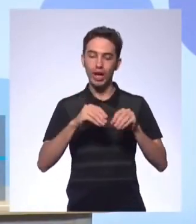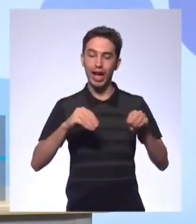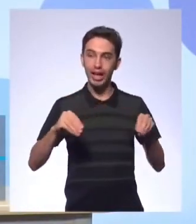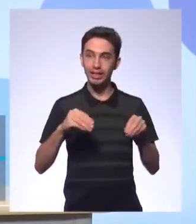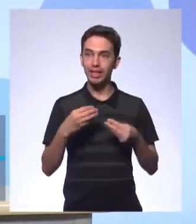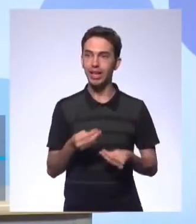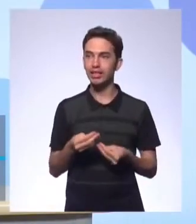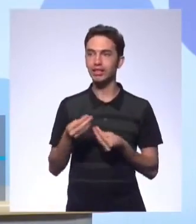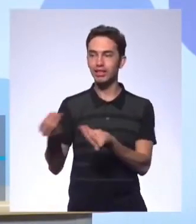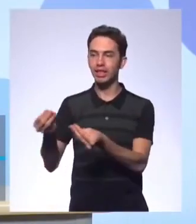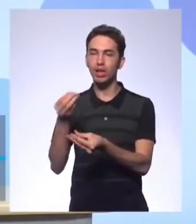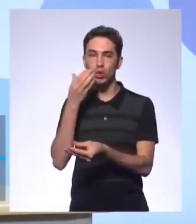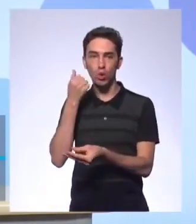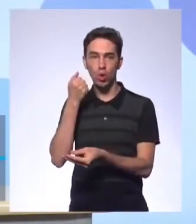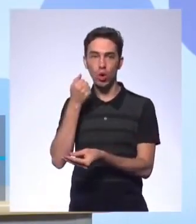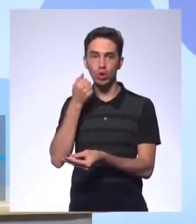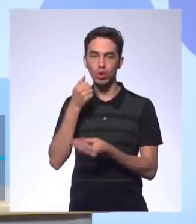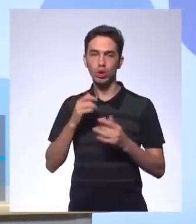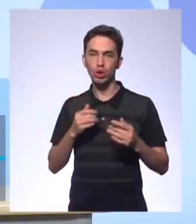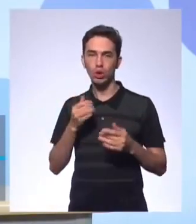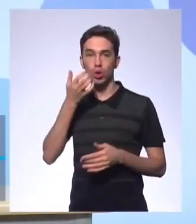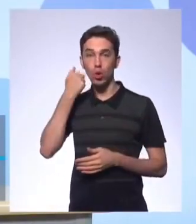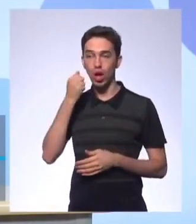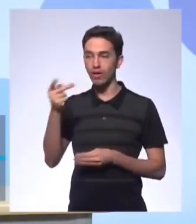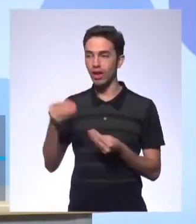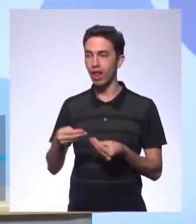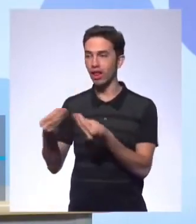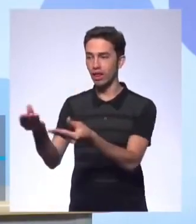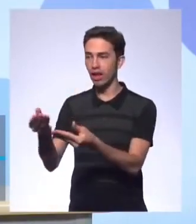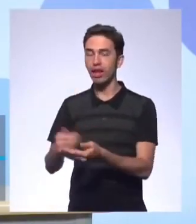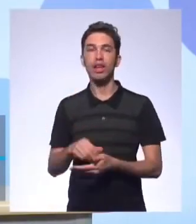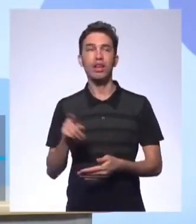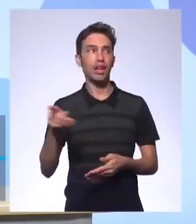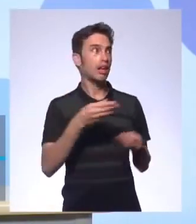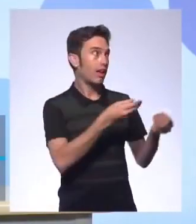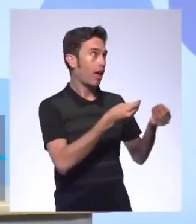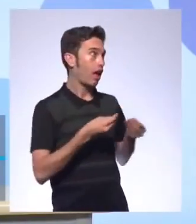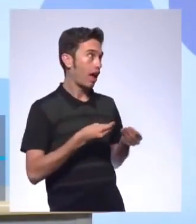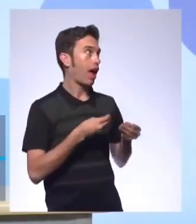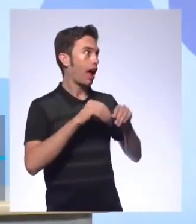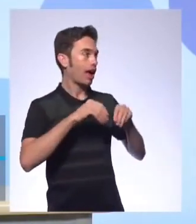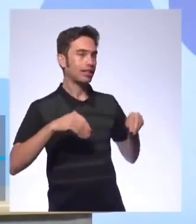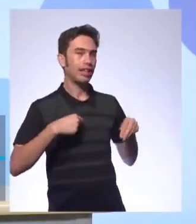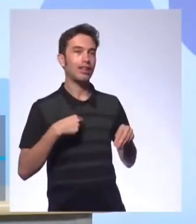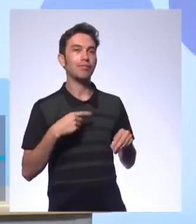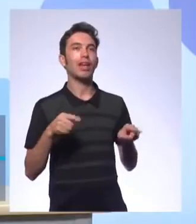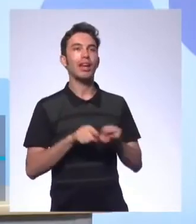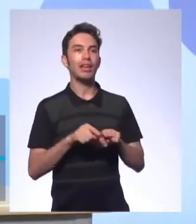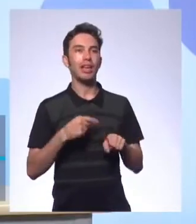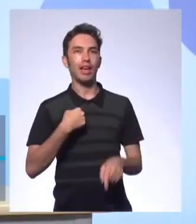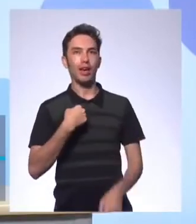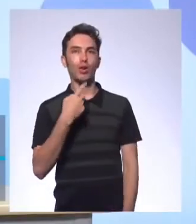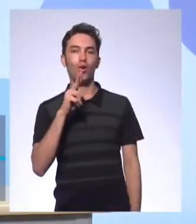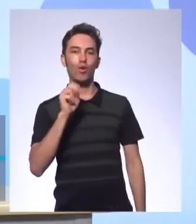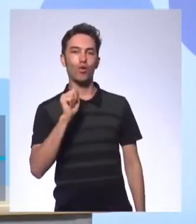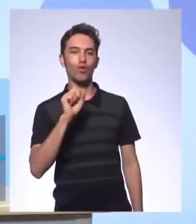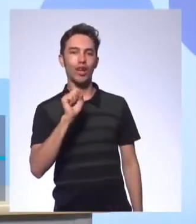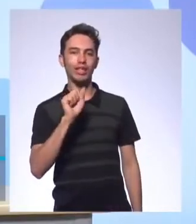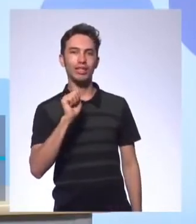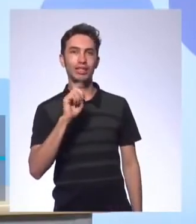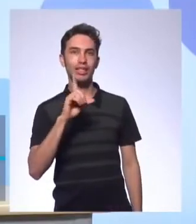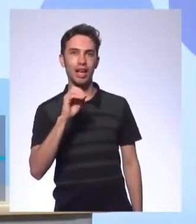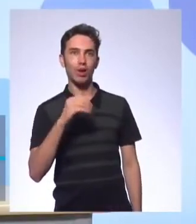terras para os vassalos, né? E se tornava vassala a pessoa que recebeu a terra, né? Isso. E quem doou a terra é